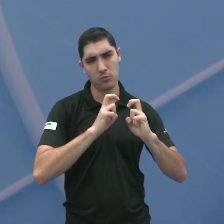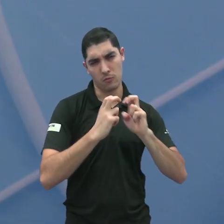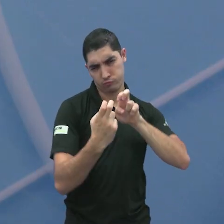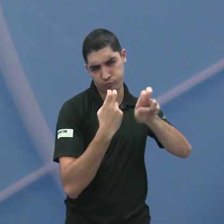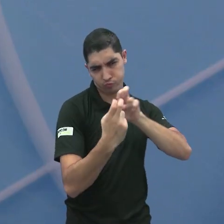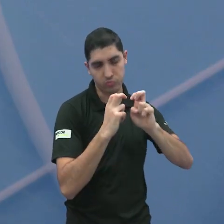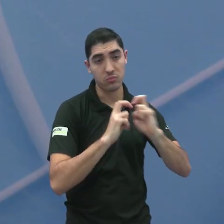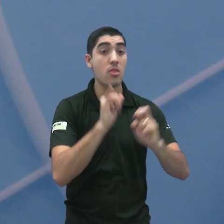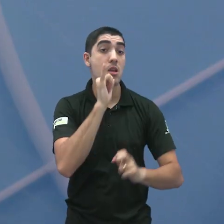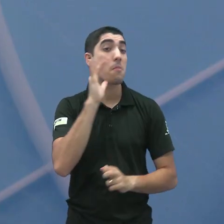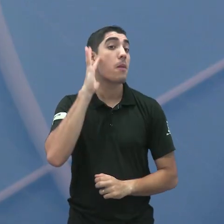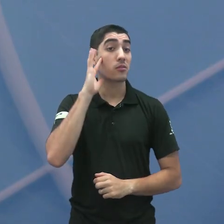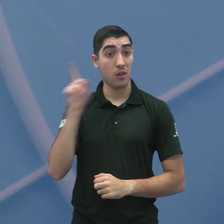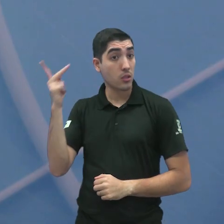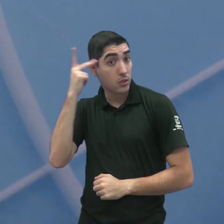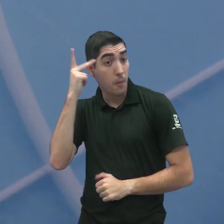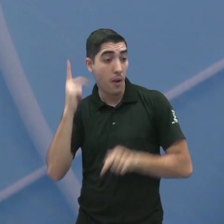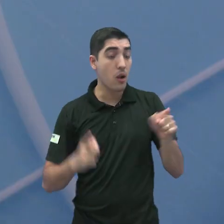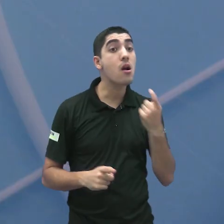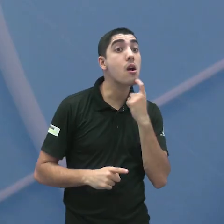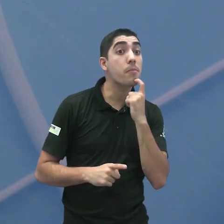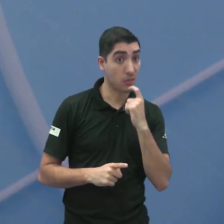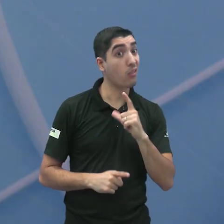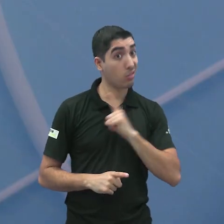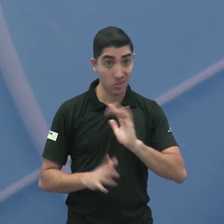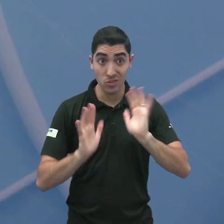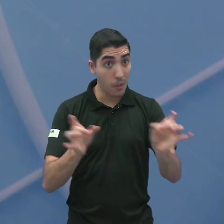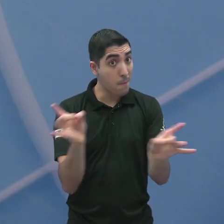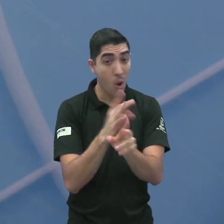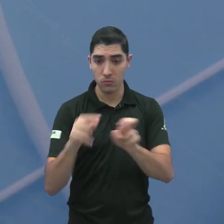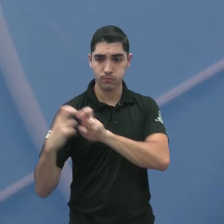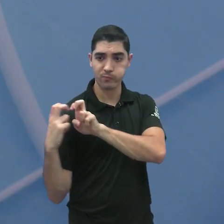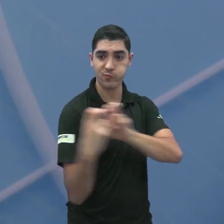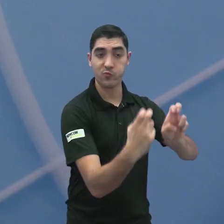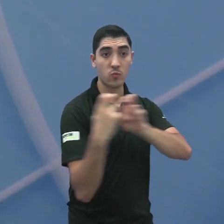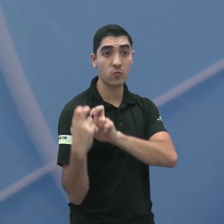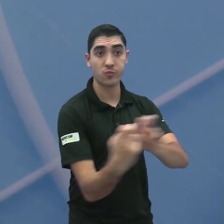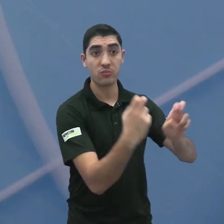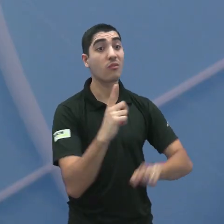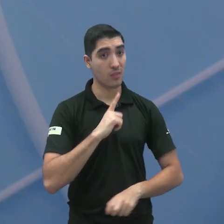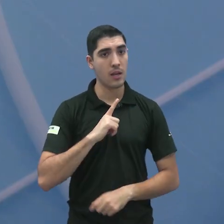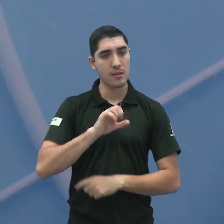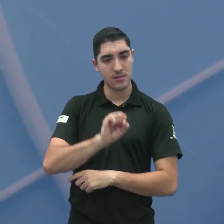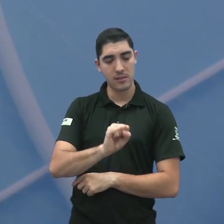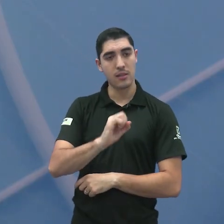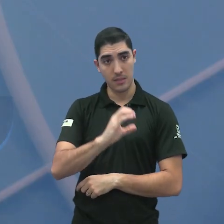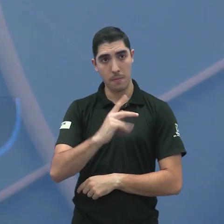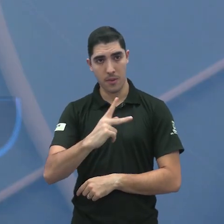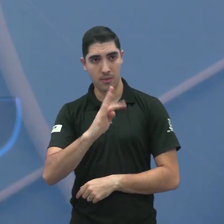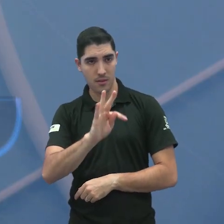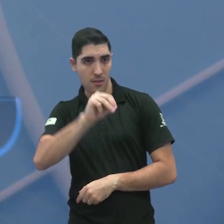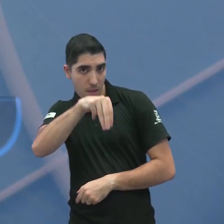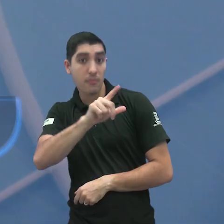trem Intercidade de São Paulo a Campinas, já tem operador já operando ali a linha 7 da CPTM, já iniciando